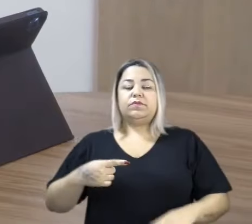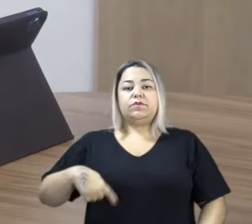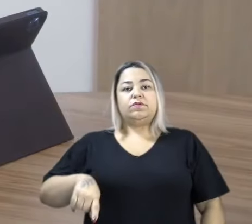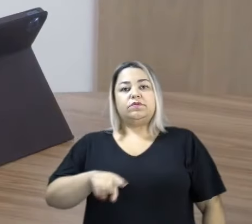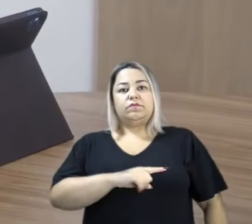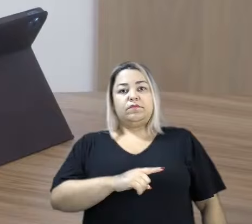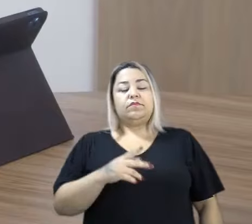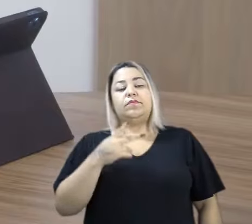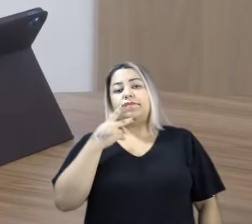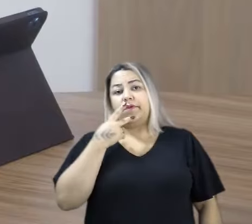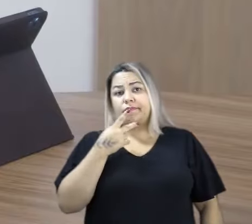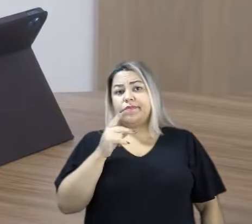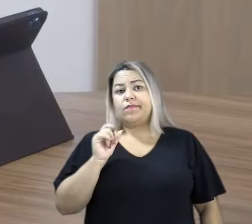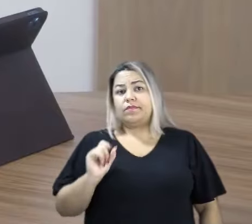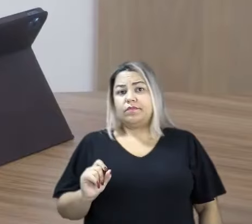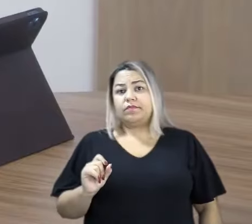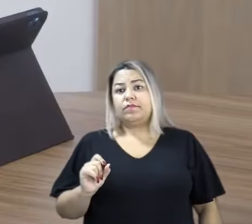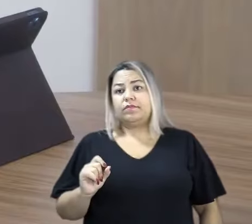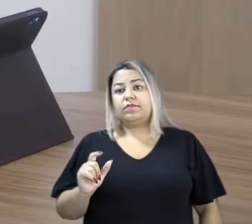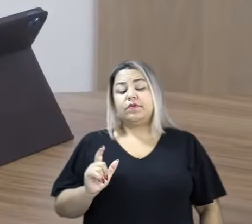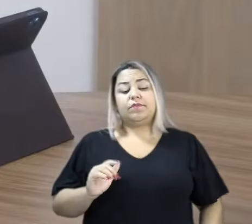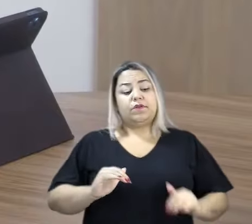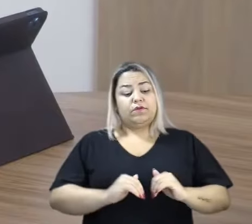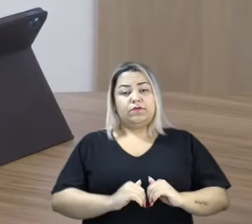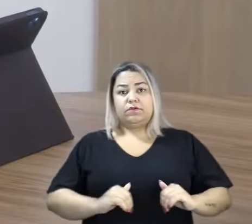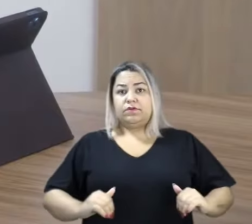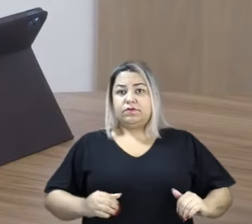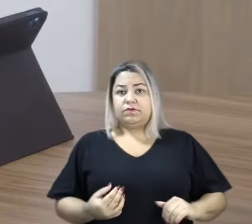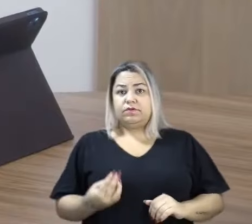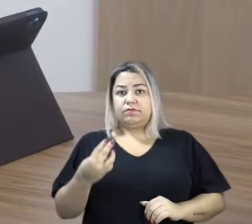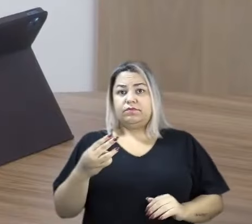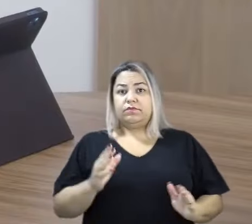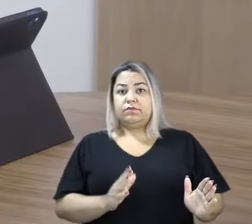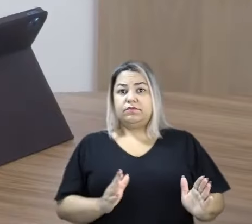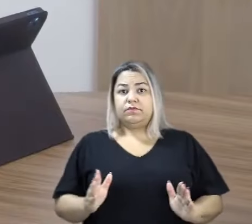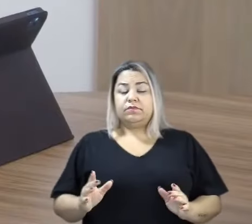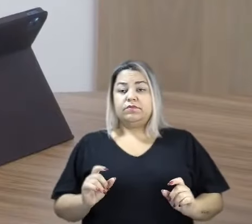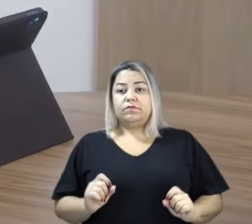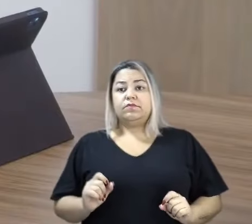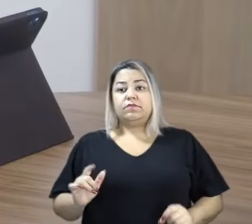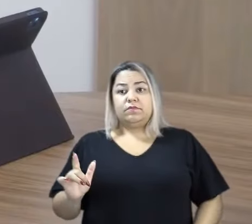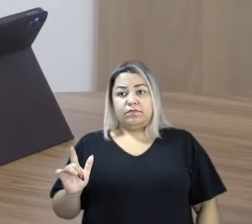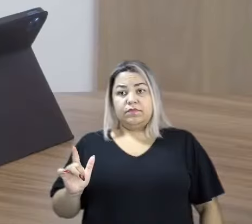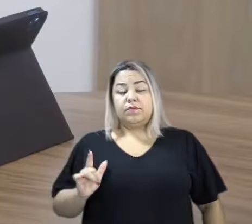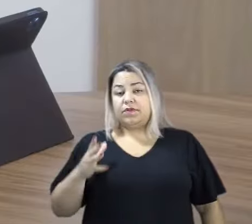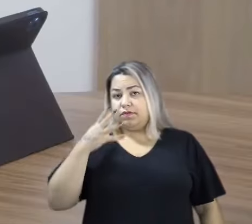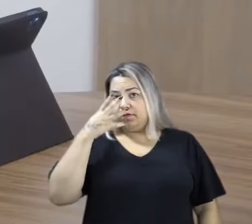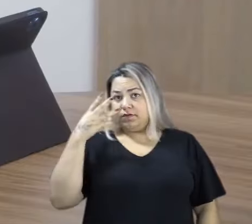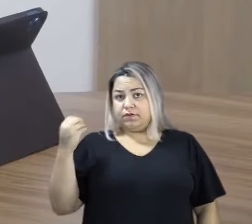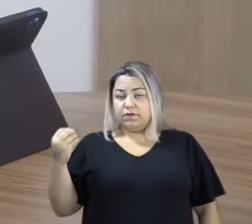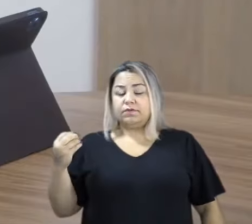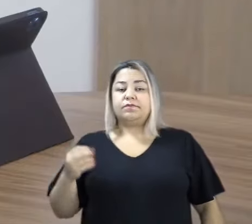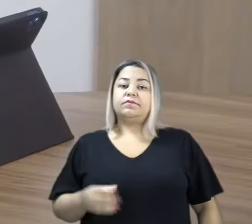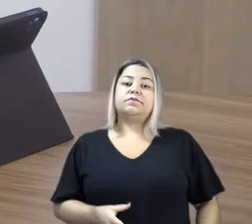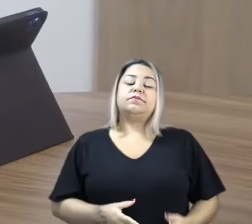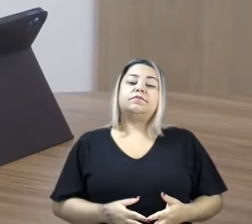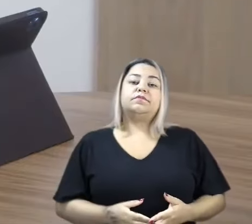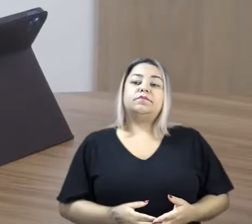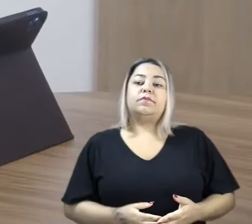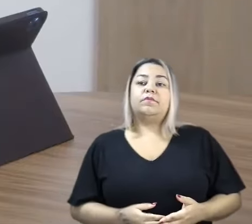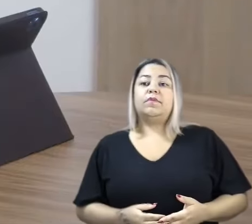chamar de sessões, né, ela está dividida em 3 eixos. E aí tem a colinha, que é para não esquecer o nome dos eixos, né, que